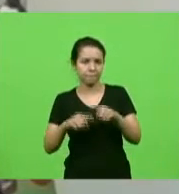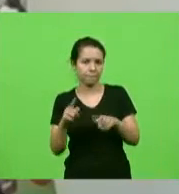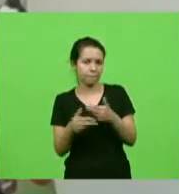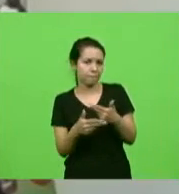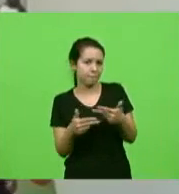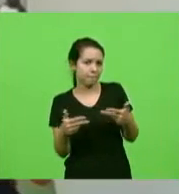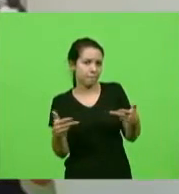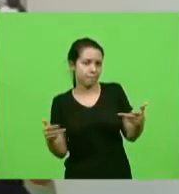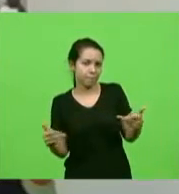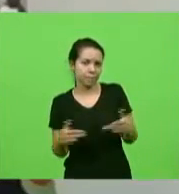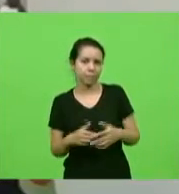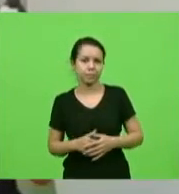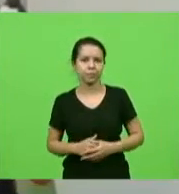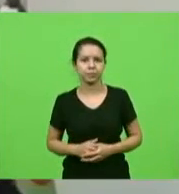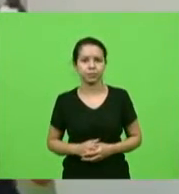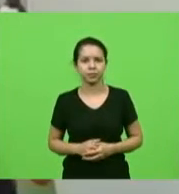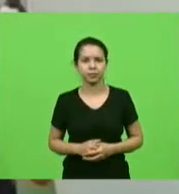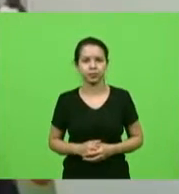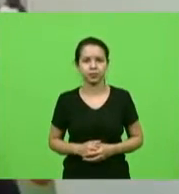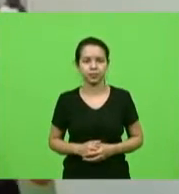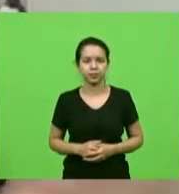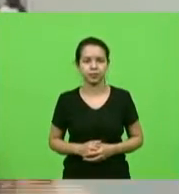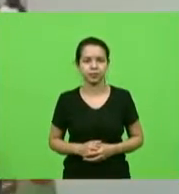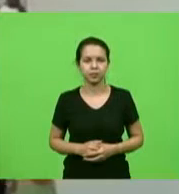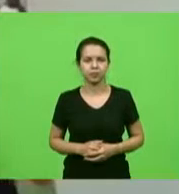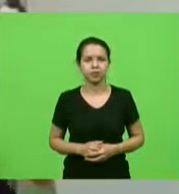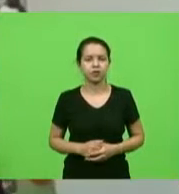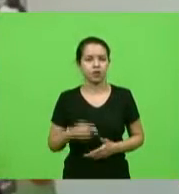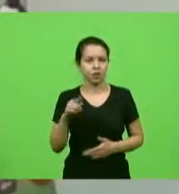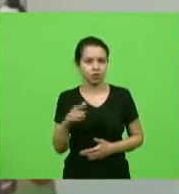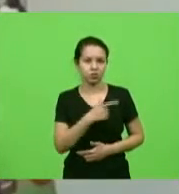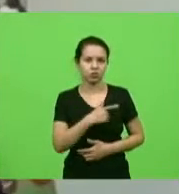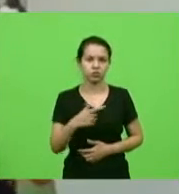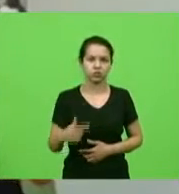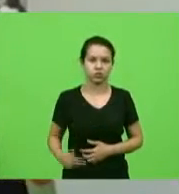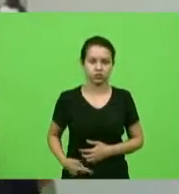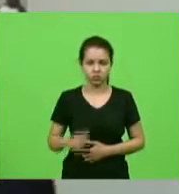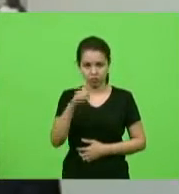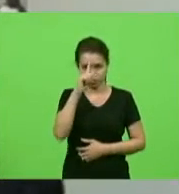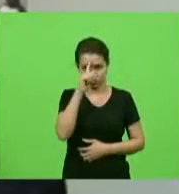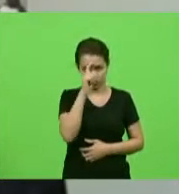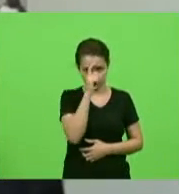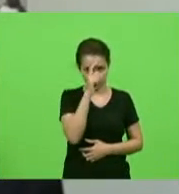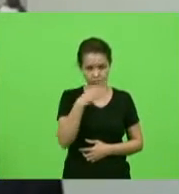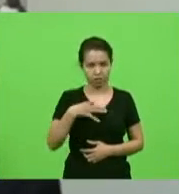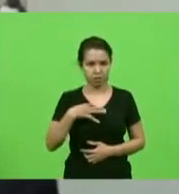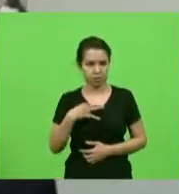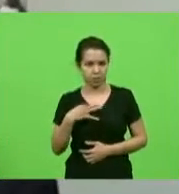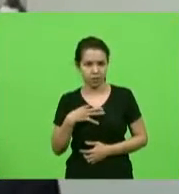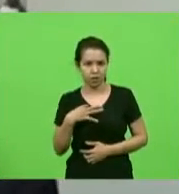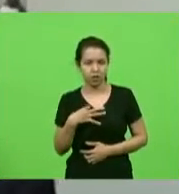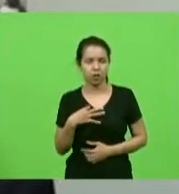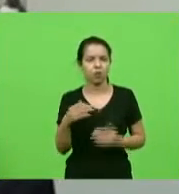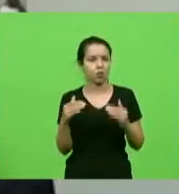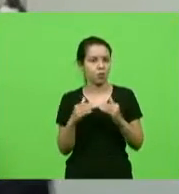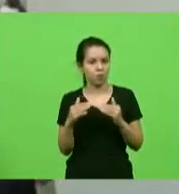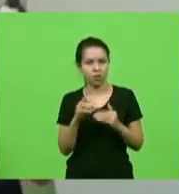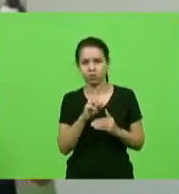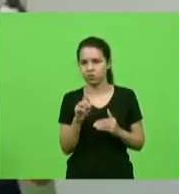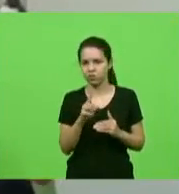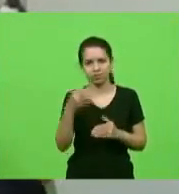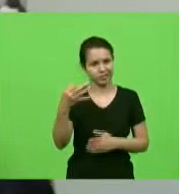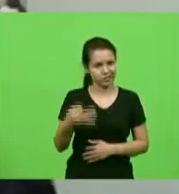mais diversos possíveis. Juntar isso ao hospital de campanha não está coerente e não é